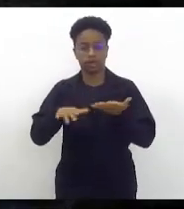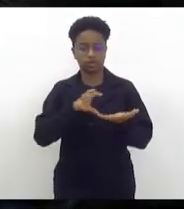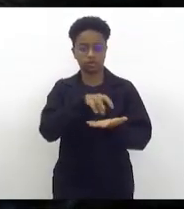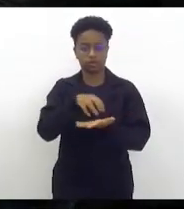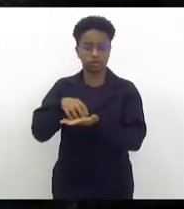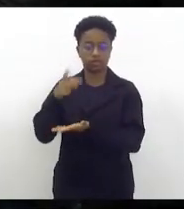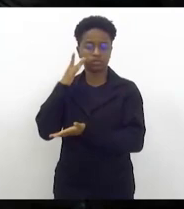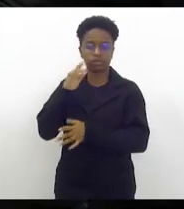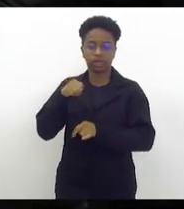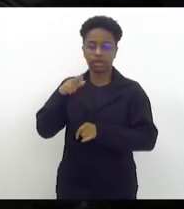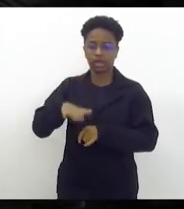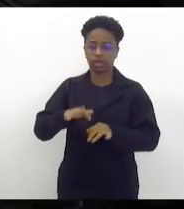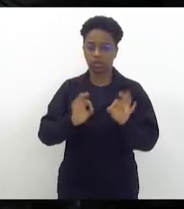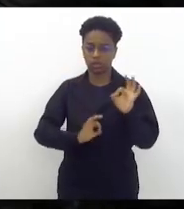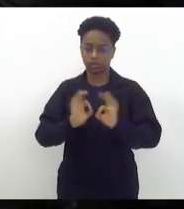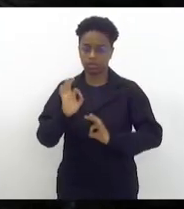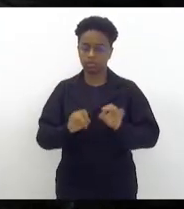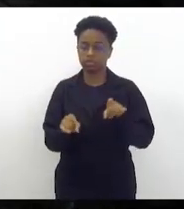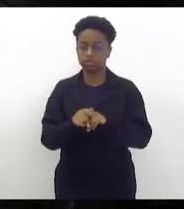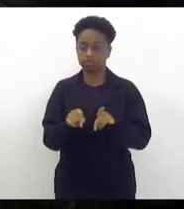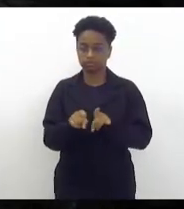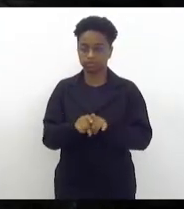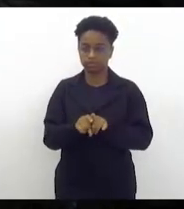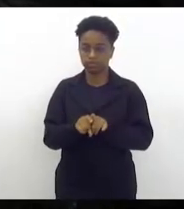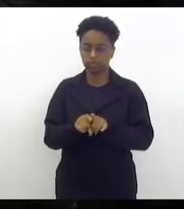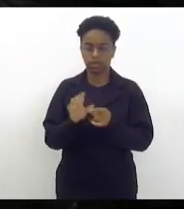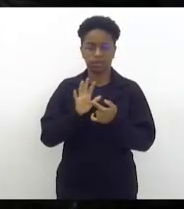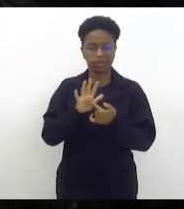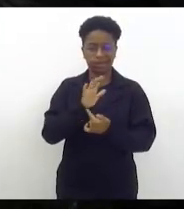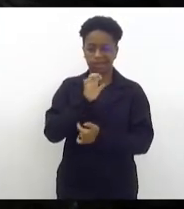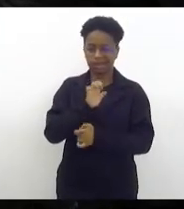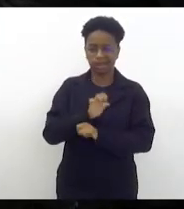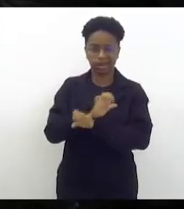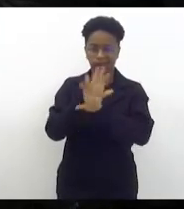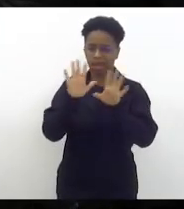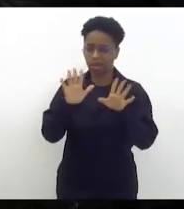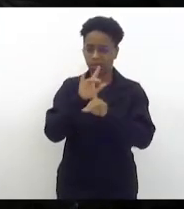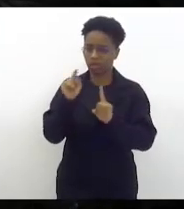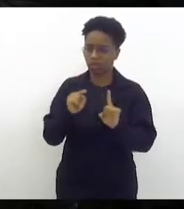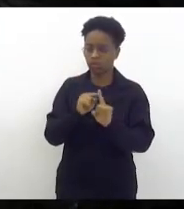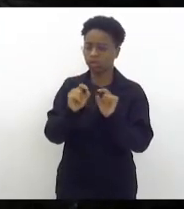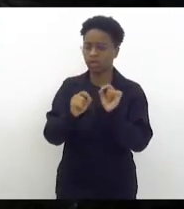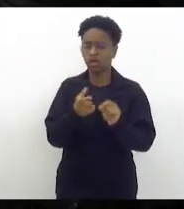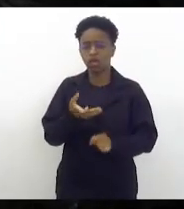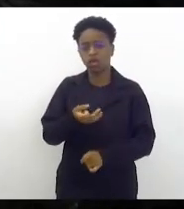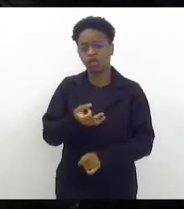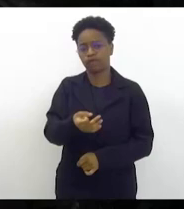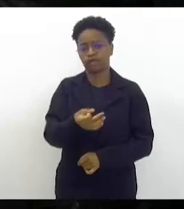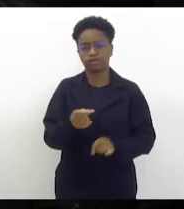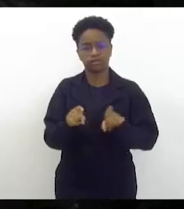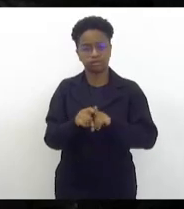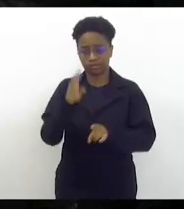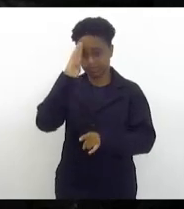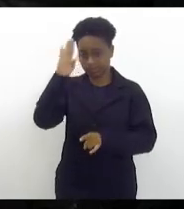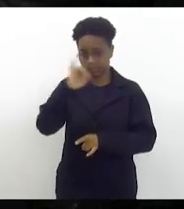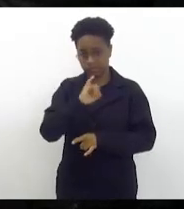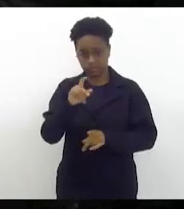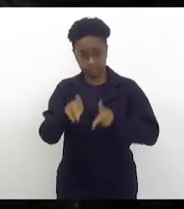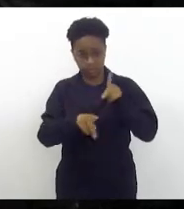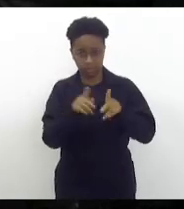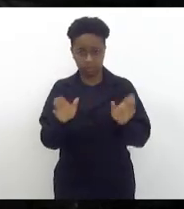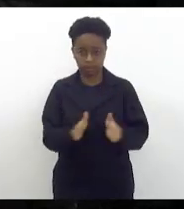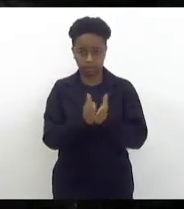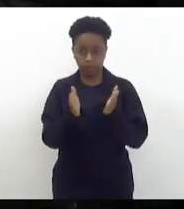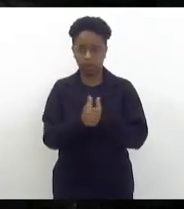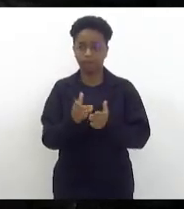comando, e, além disso, num claro intuito, covardemente, sobretudo em relação aos mais pobres, ter o seu